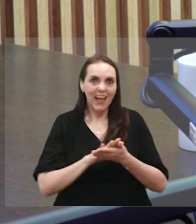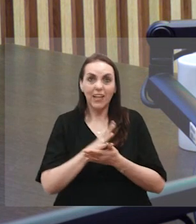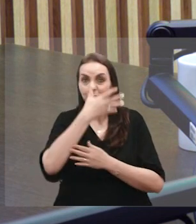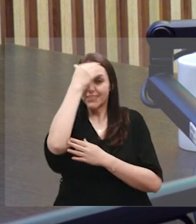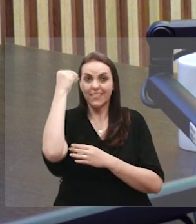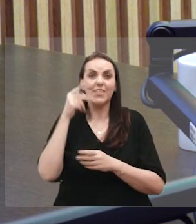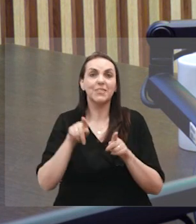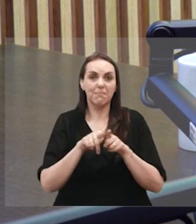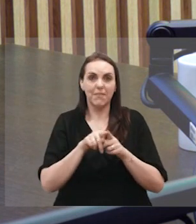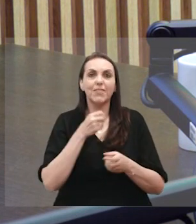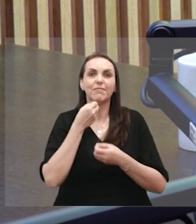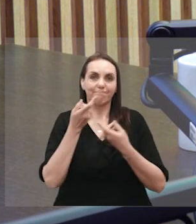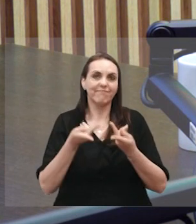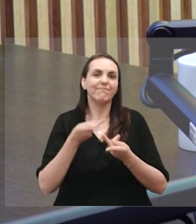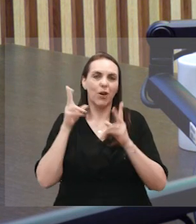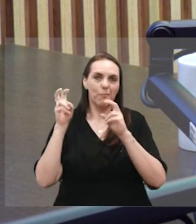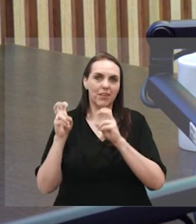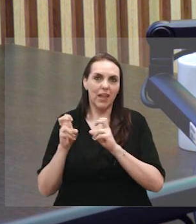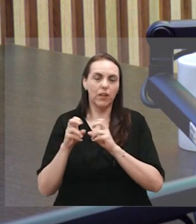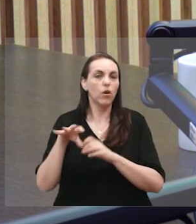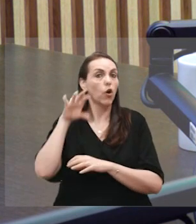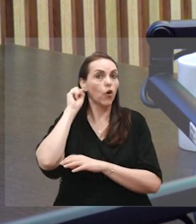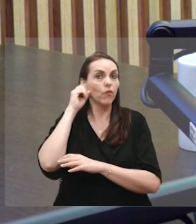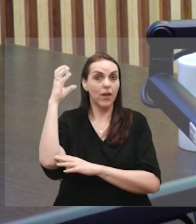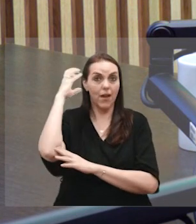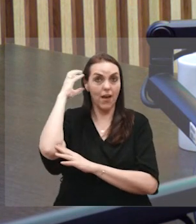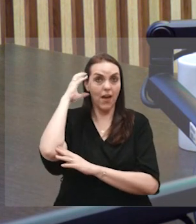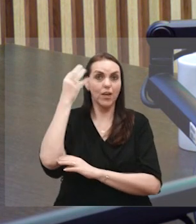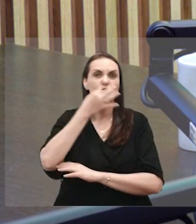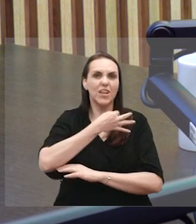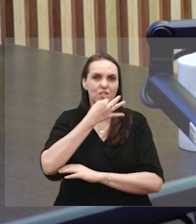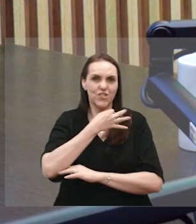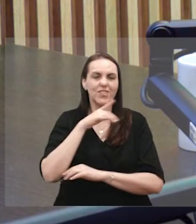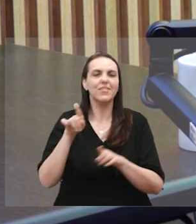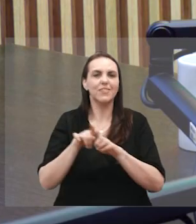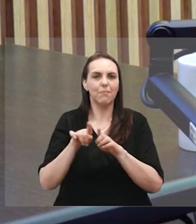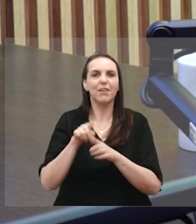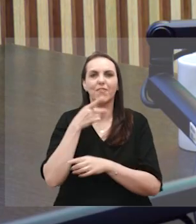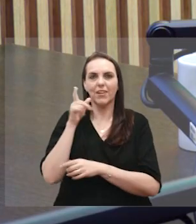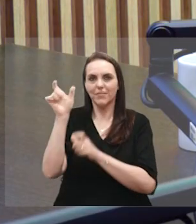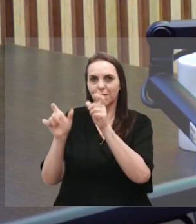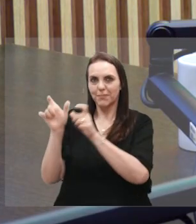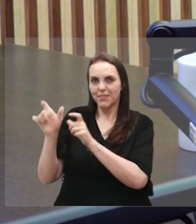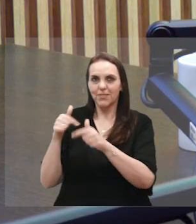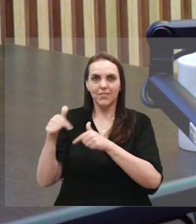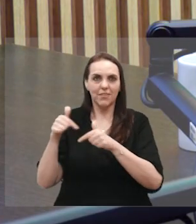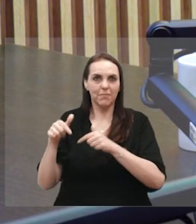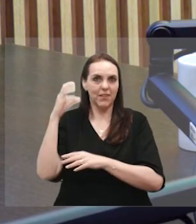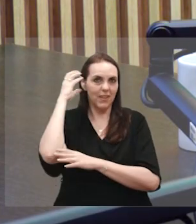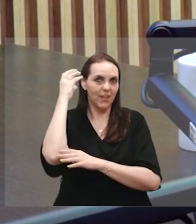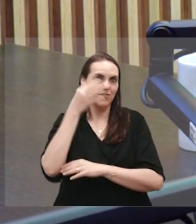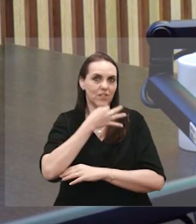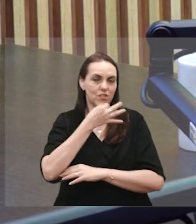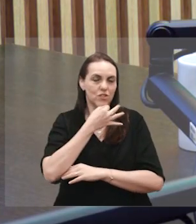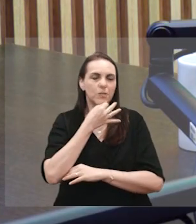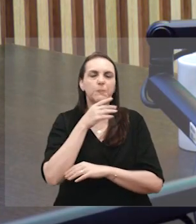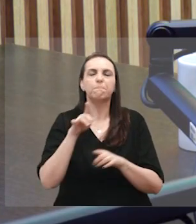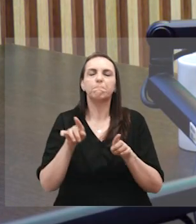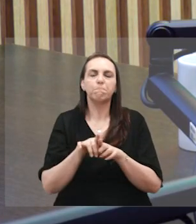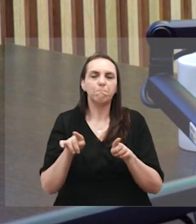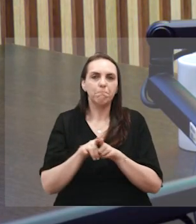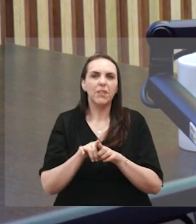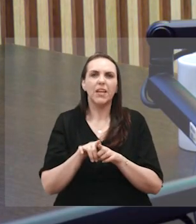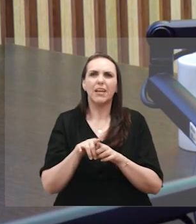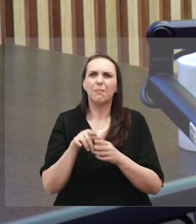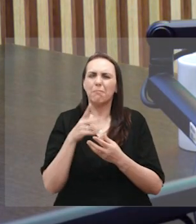quê? Enquanto a gente ouvia a Rádio Caxias ali, até citando o pessoal da rádio, e algumas outras rádios, e nós estávamos num lugar